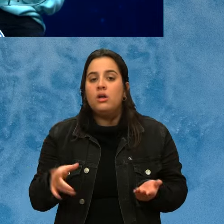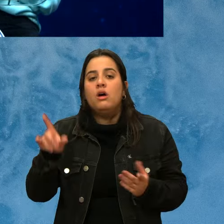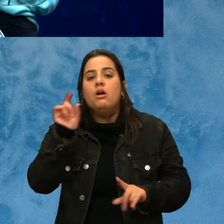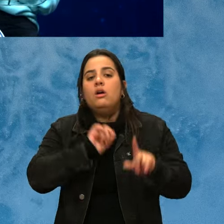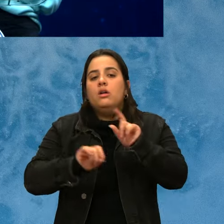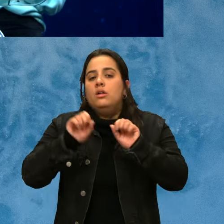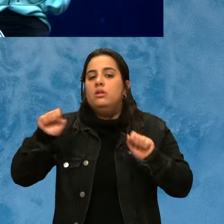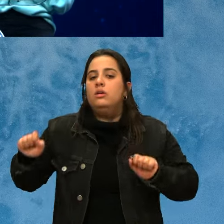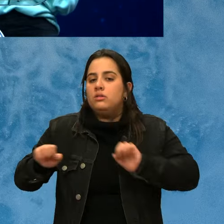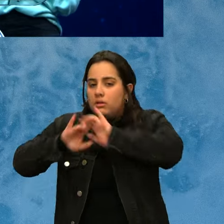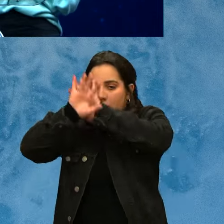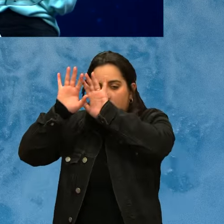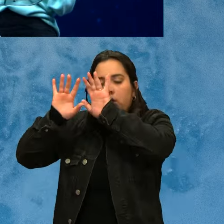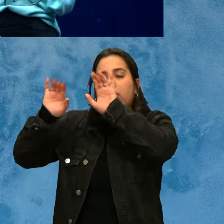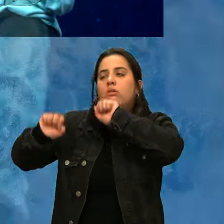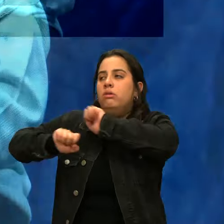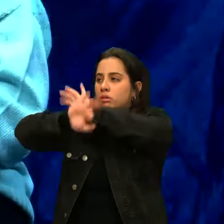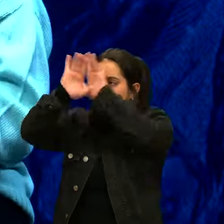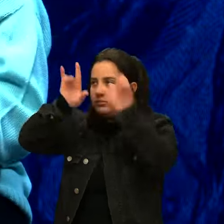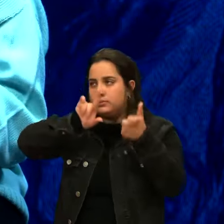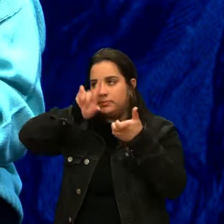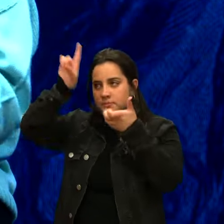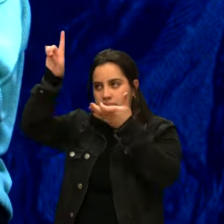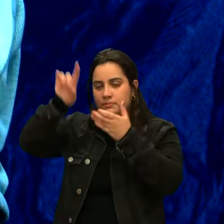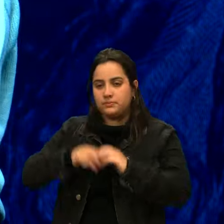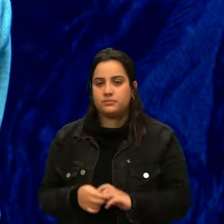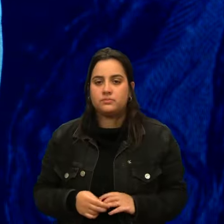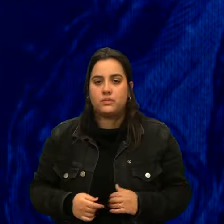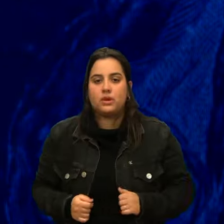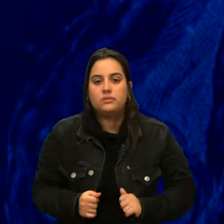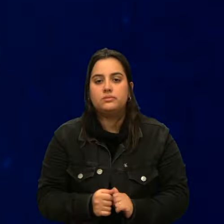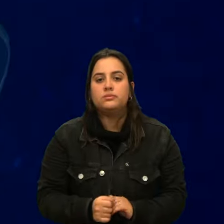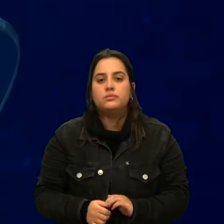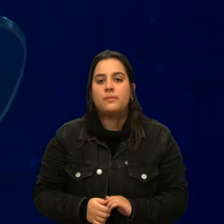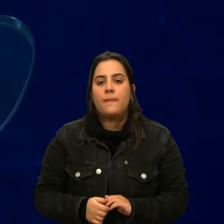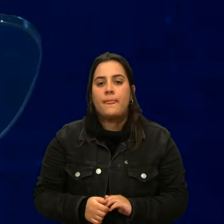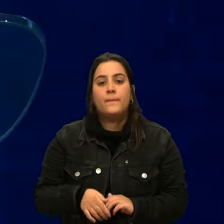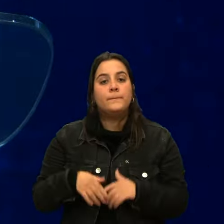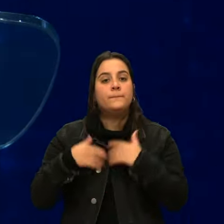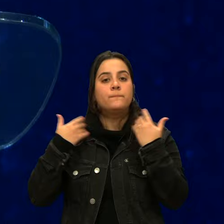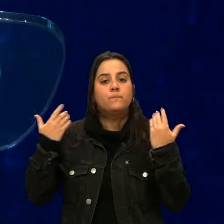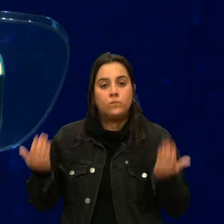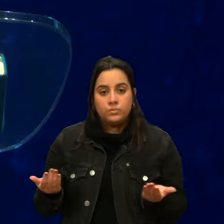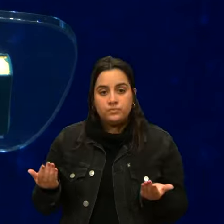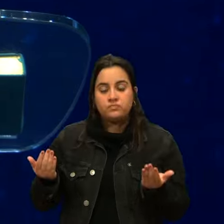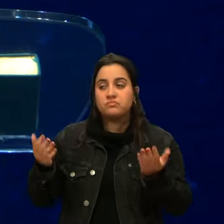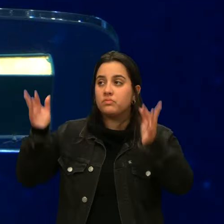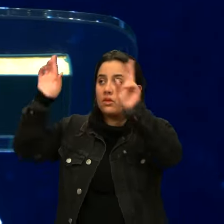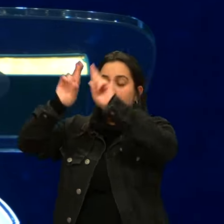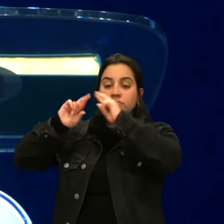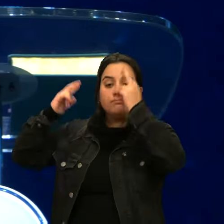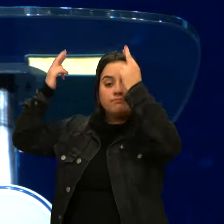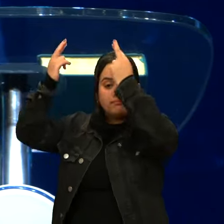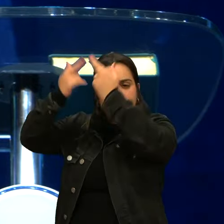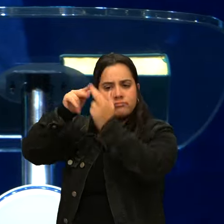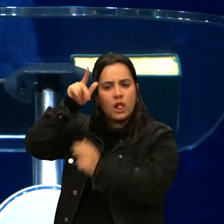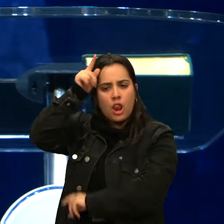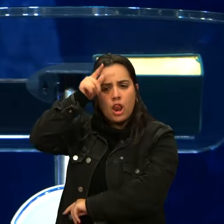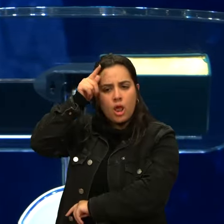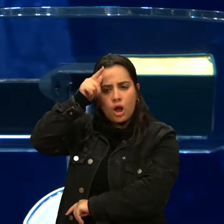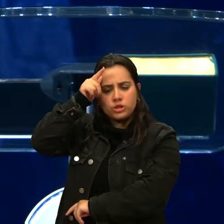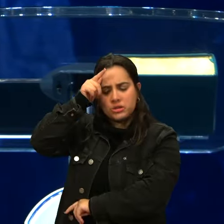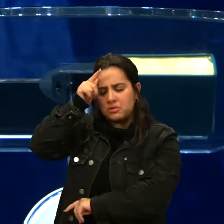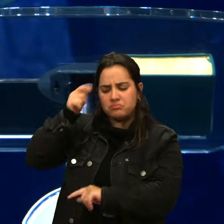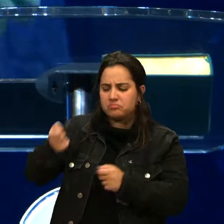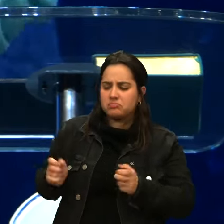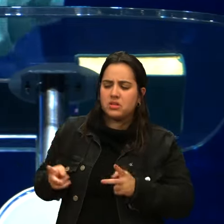gloriar, glorie-se no Senhor. A lógica do reino nunca foi igual à nossa. A lógica do reino não foi igual à